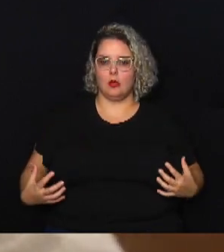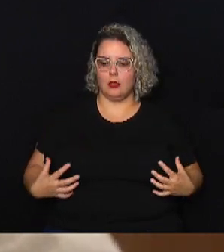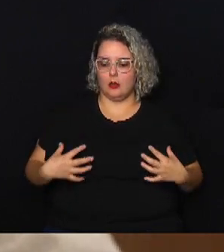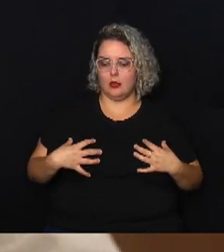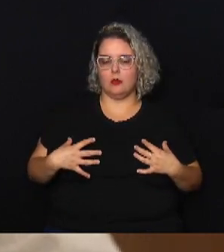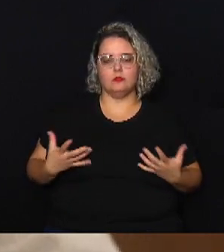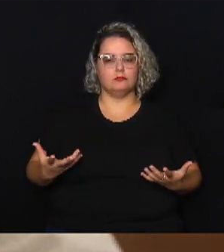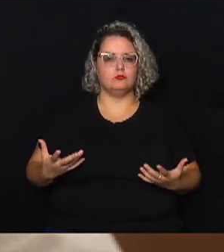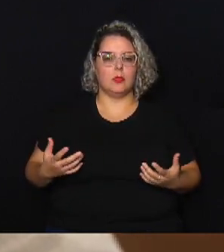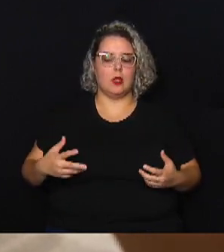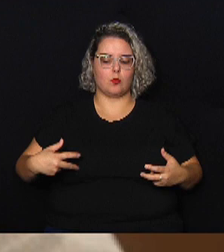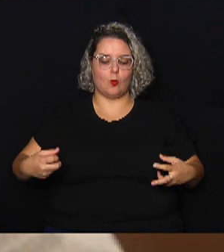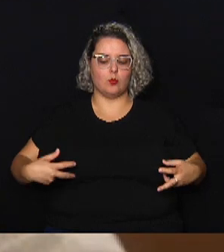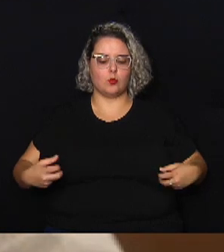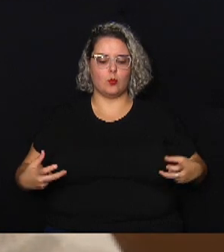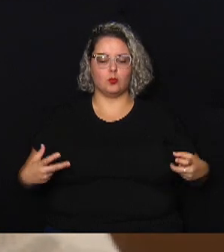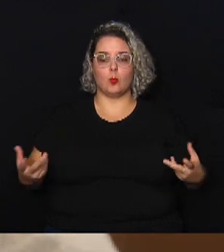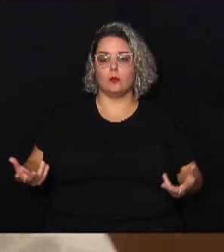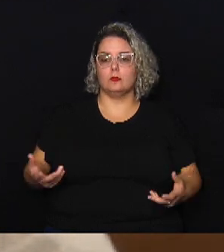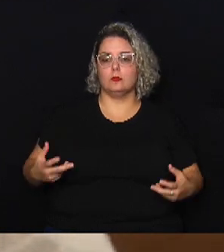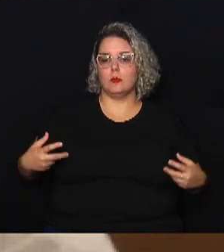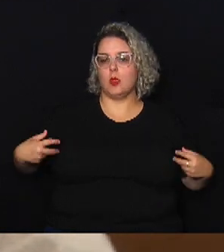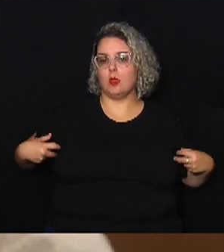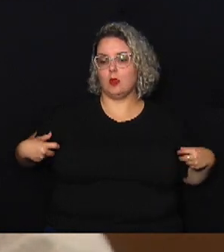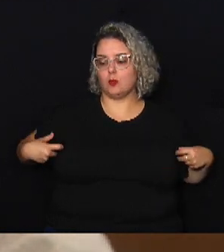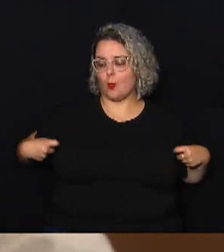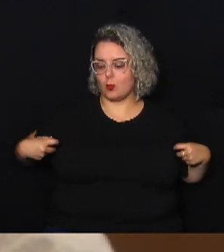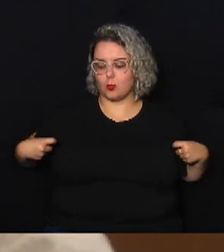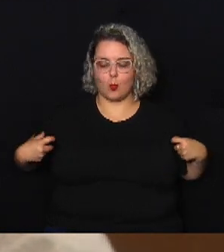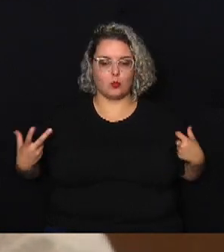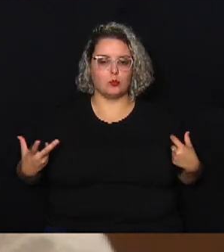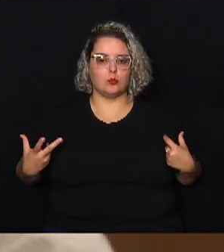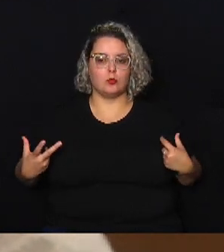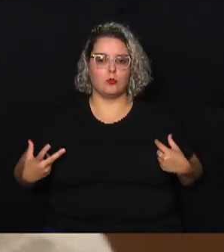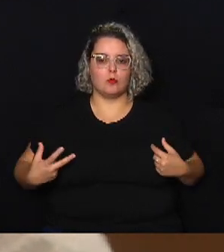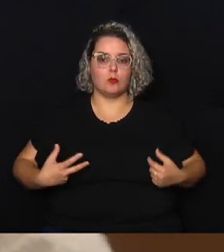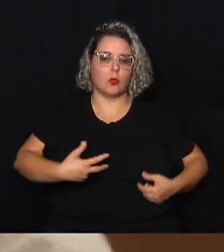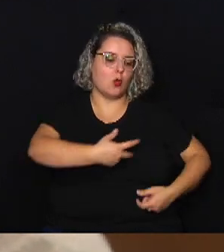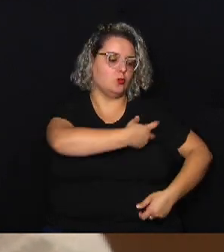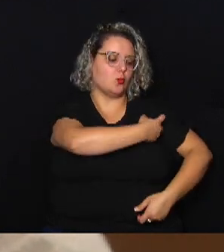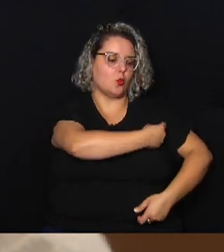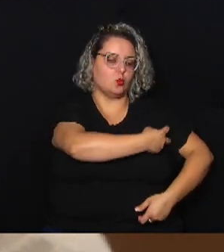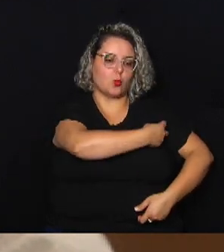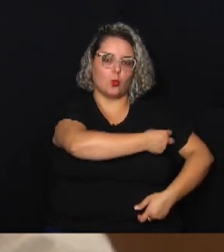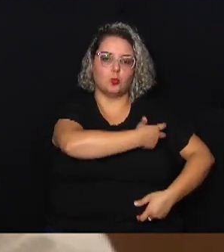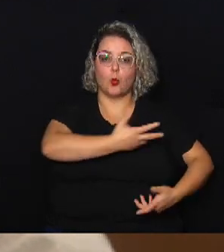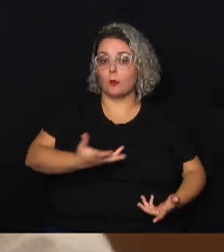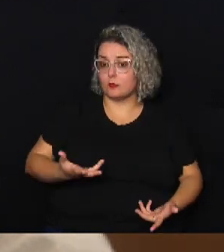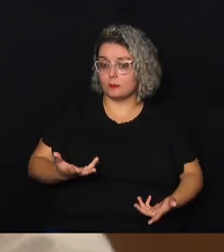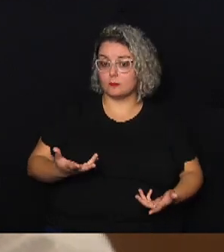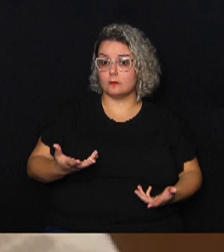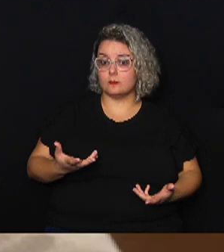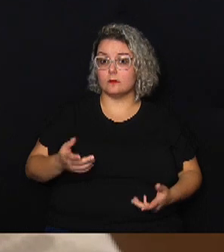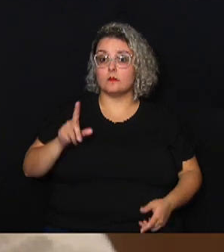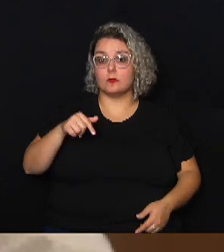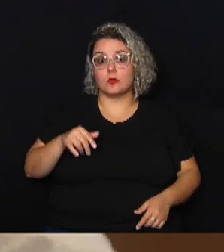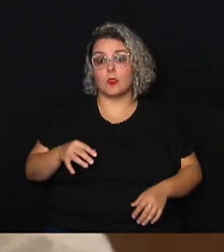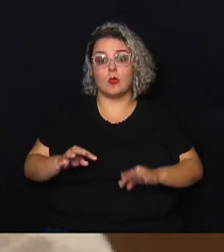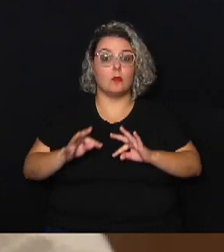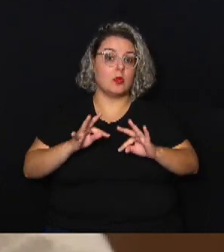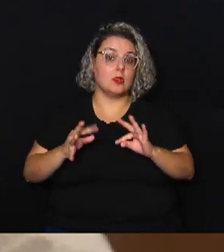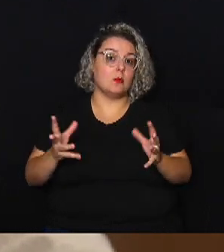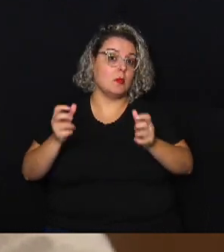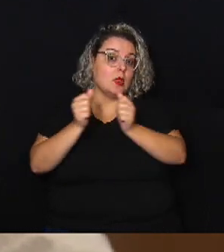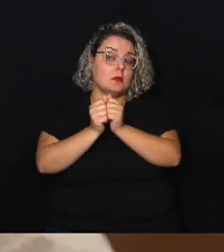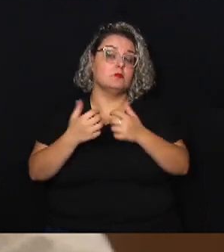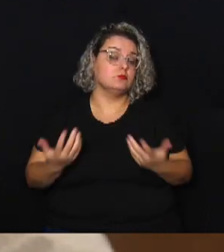uma lipo, e às vezes a lipo é na lateral da mama ou na axila. Então, muitas vezes a lipoaspiração ela é uma técnica associada, às vezes ela